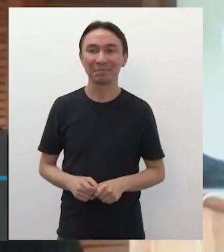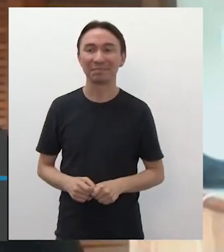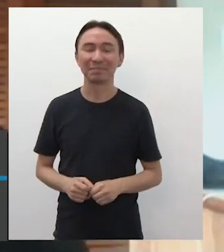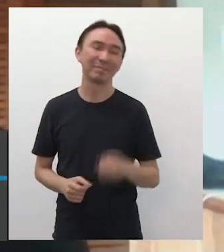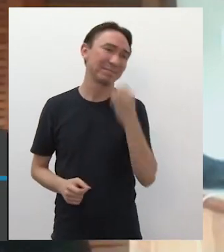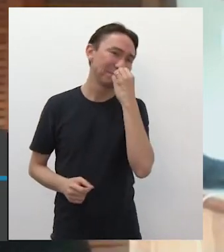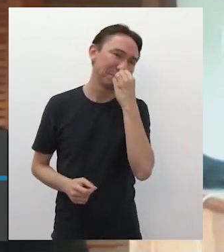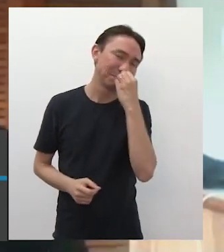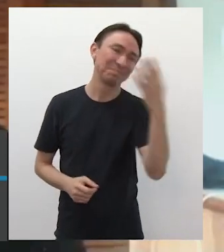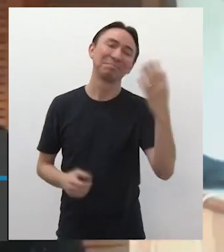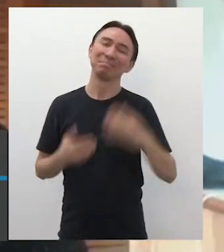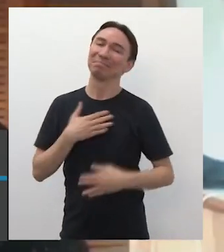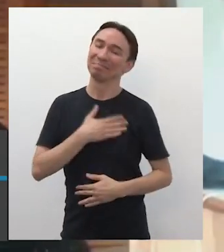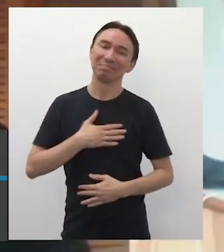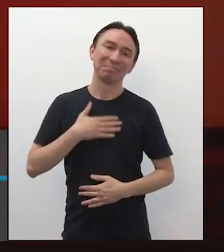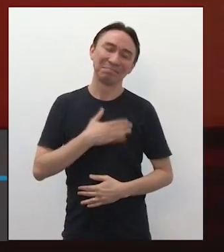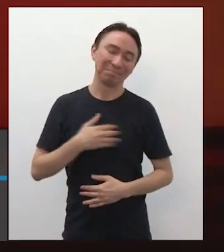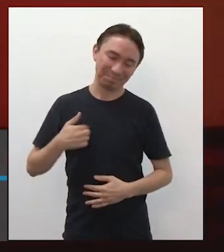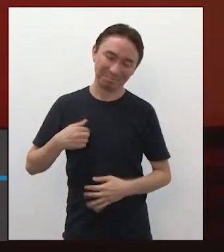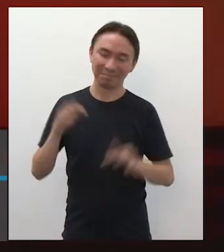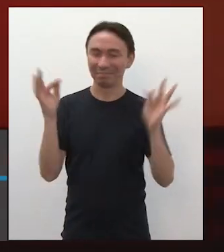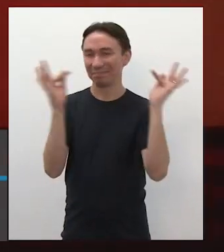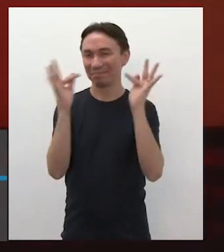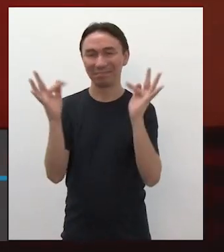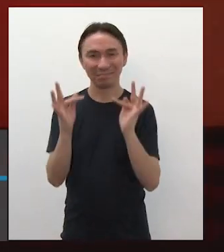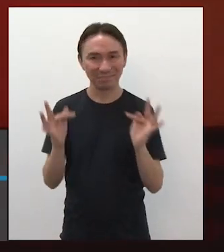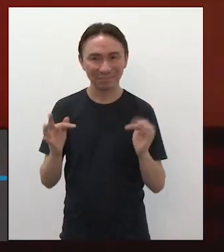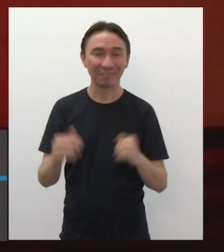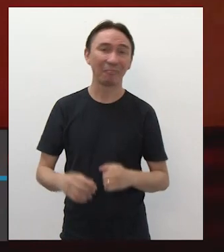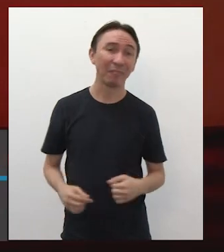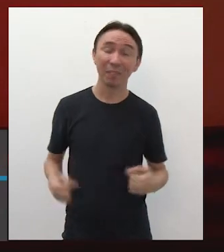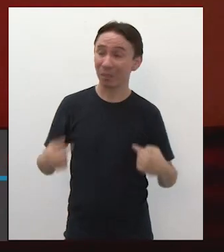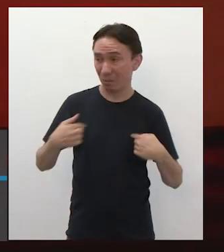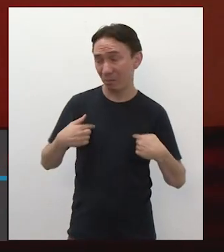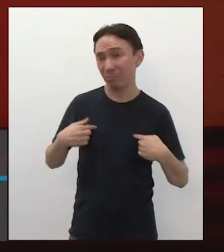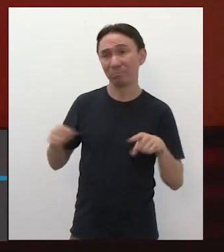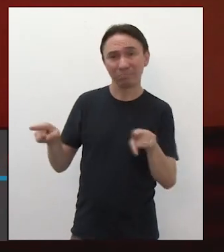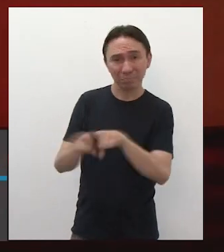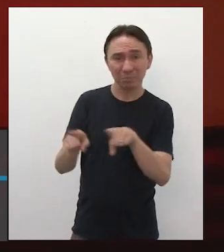eu fico feliz. Para mim também foi excelente. Eu acho